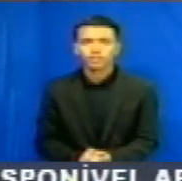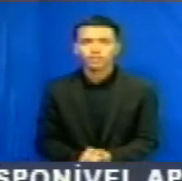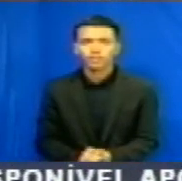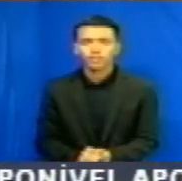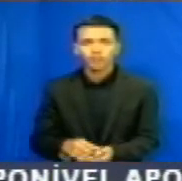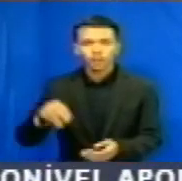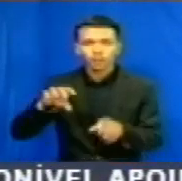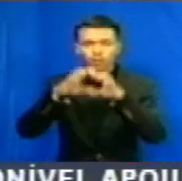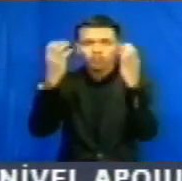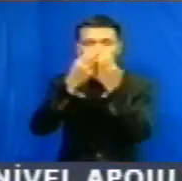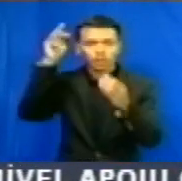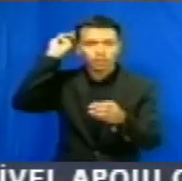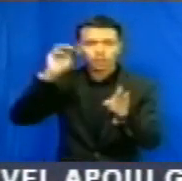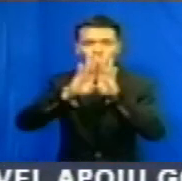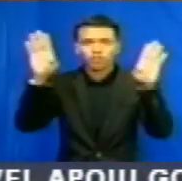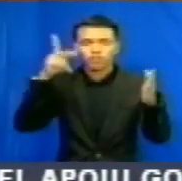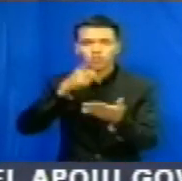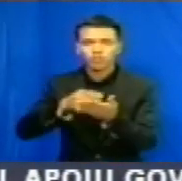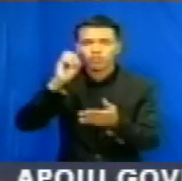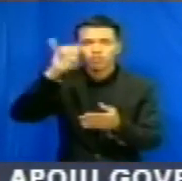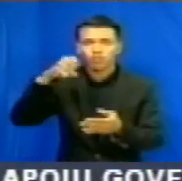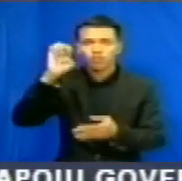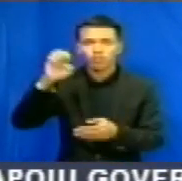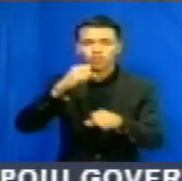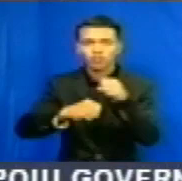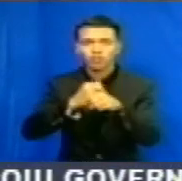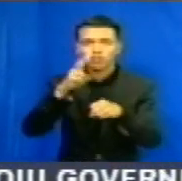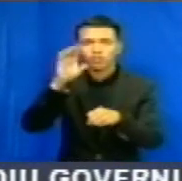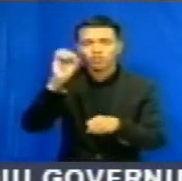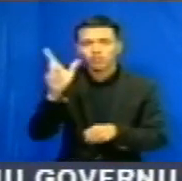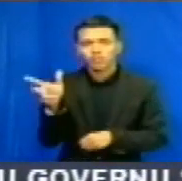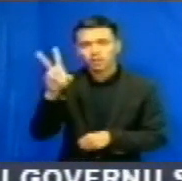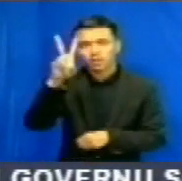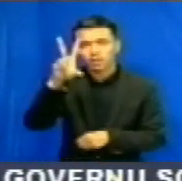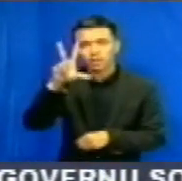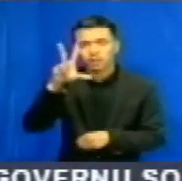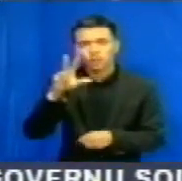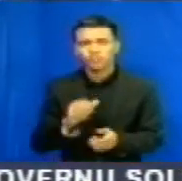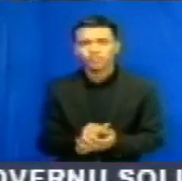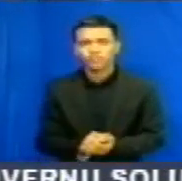Conselho Ministro aprova projeto e proposta lei orçamento geral do Estado. Rihun Ruoro Nula Recintolo.